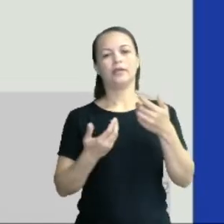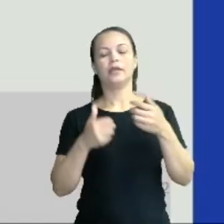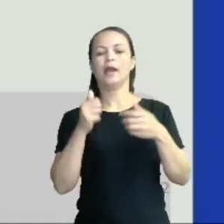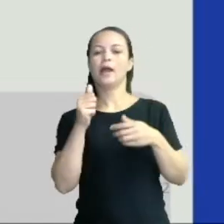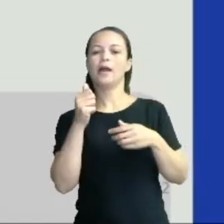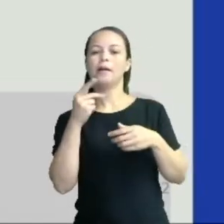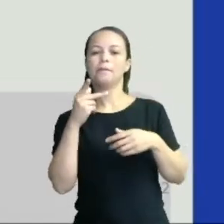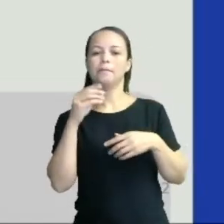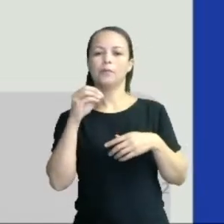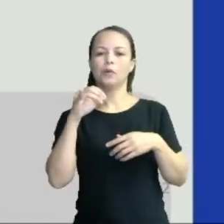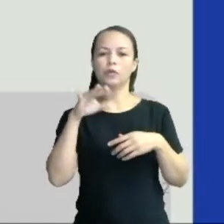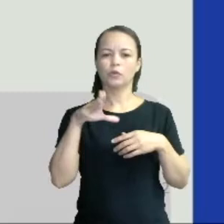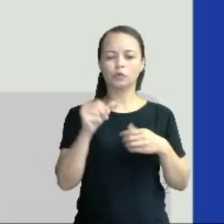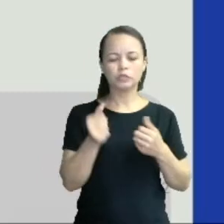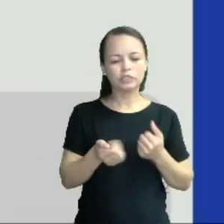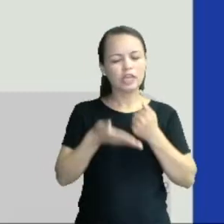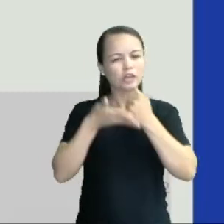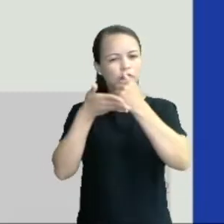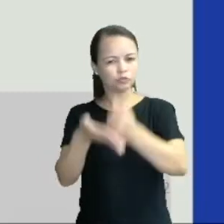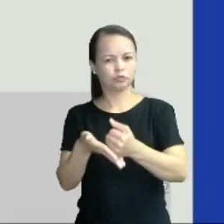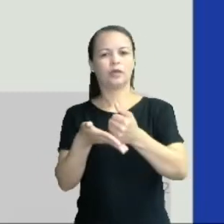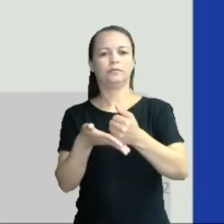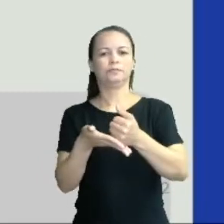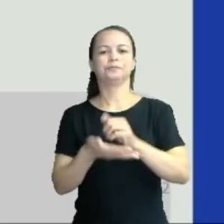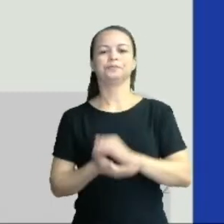de dar uma força, né? De ajudar.